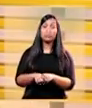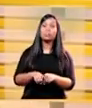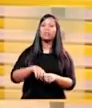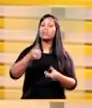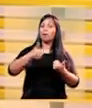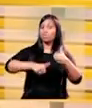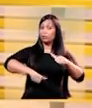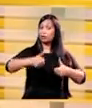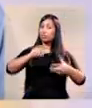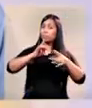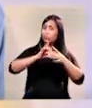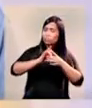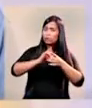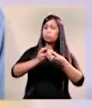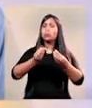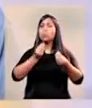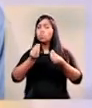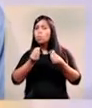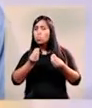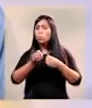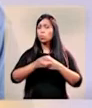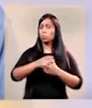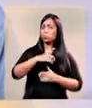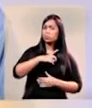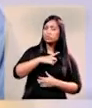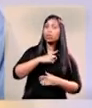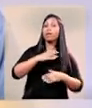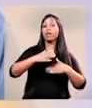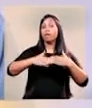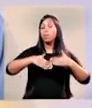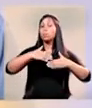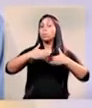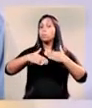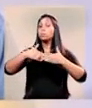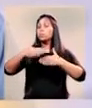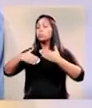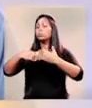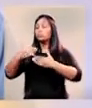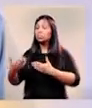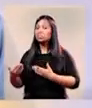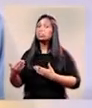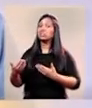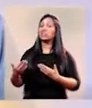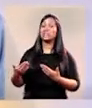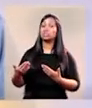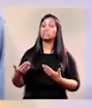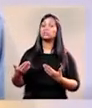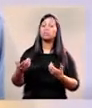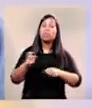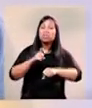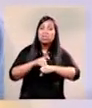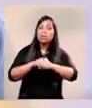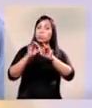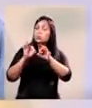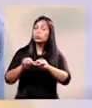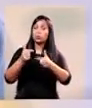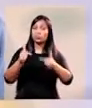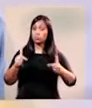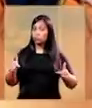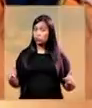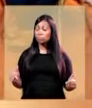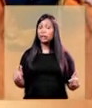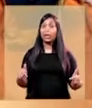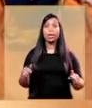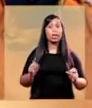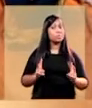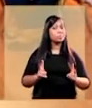estar avaliando a vinculação, como que está sendo. É um processo que não tem um tempo determinado. É a